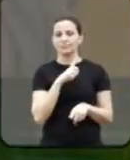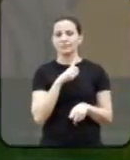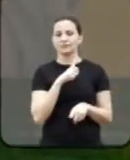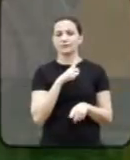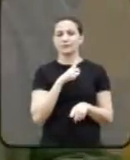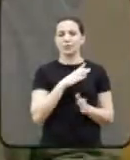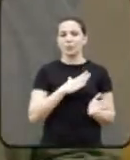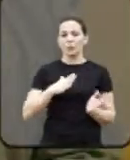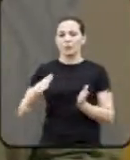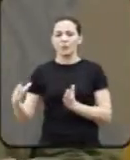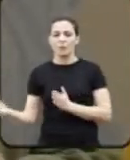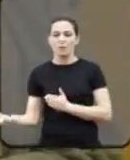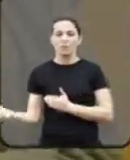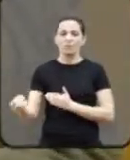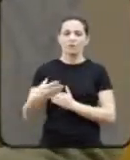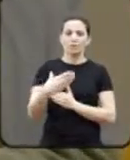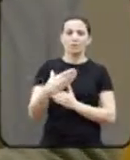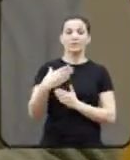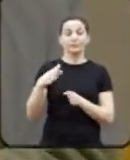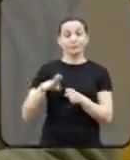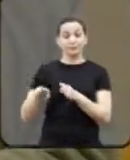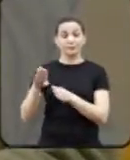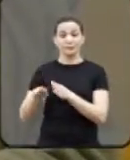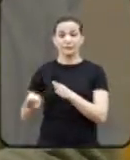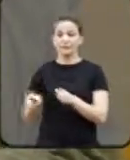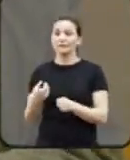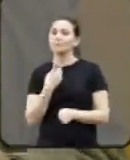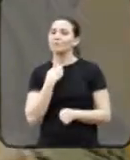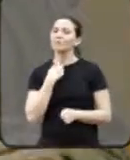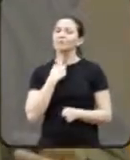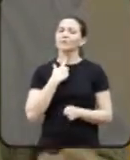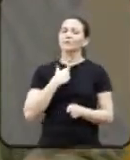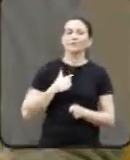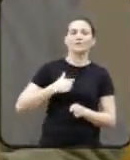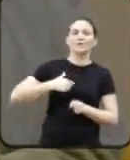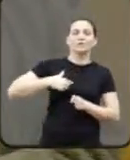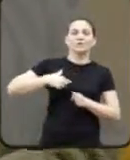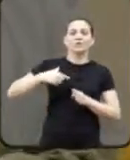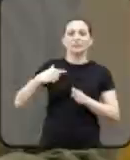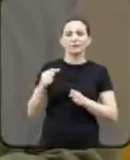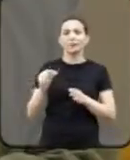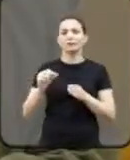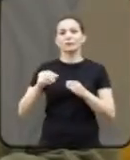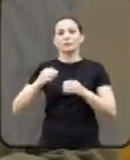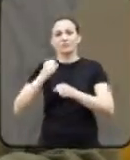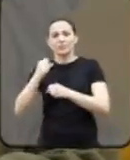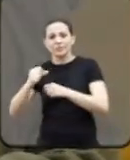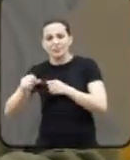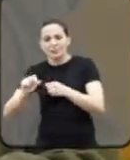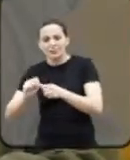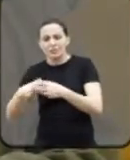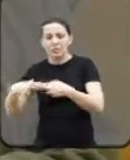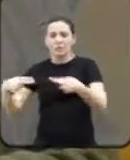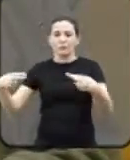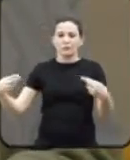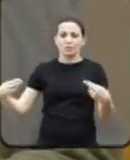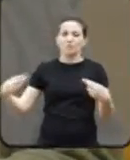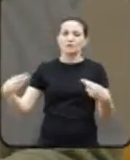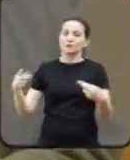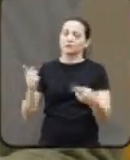que participe, né? Nós estamos agora inaugurando uma nova fase dentro da Câmara Municipal, com uma